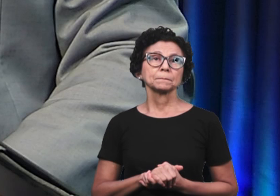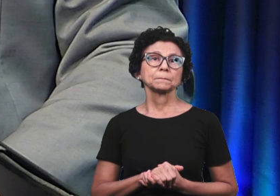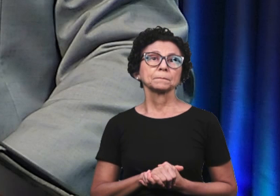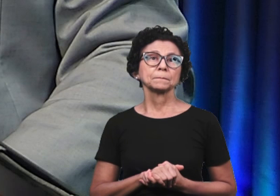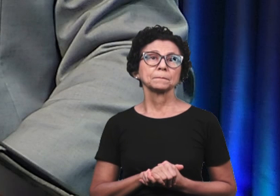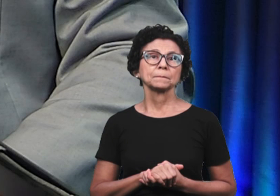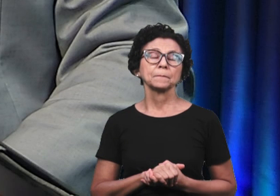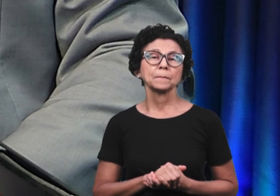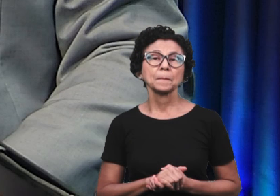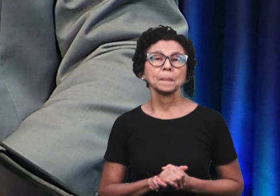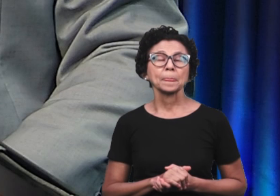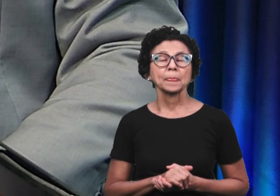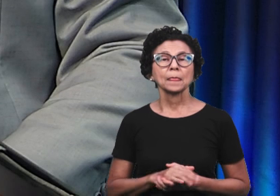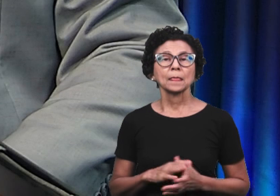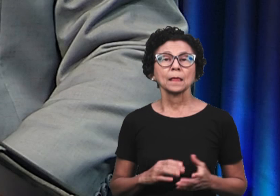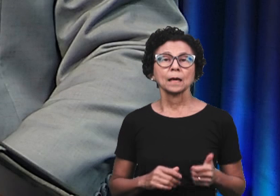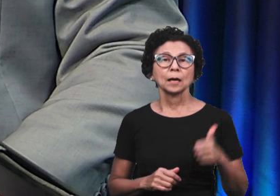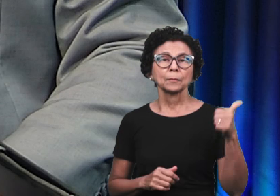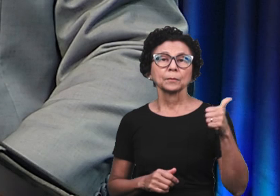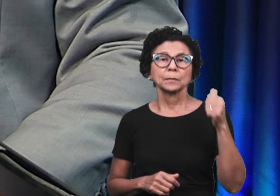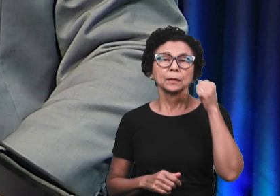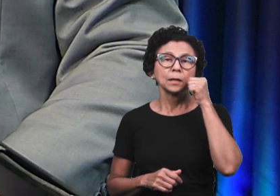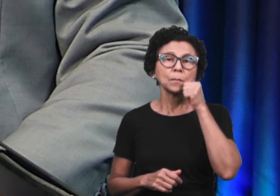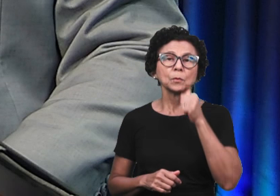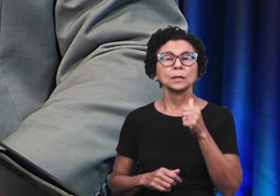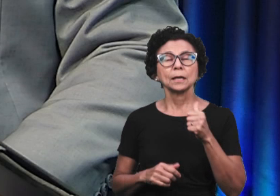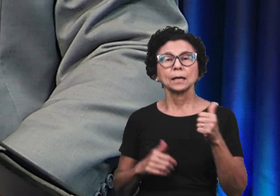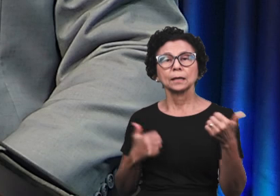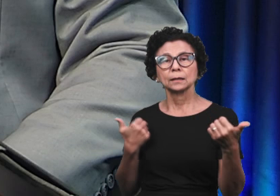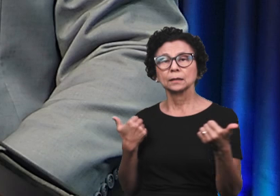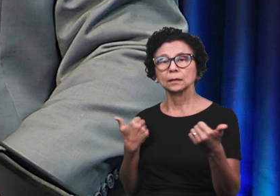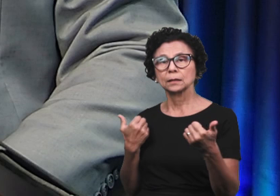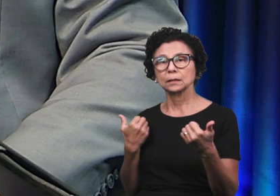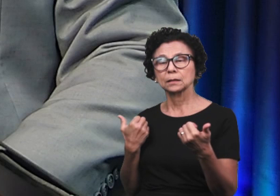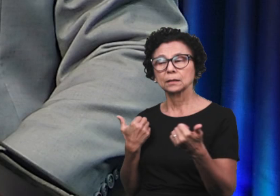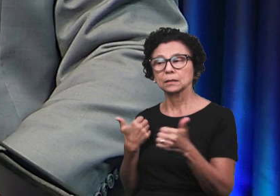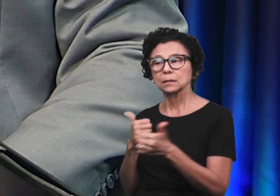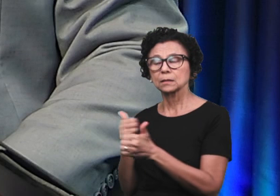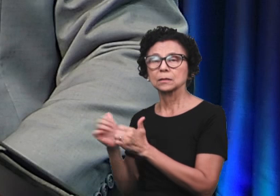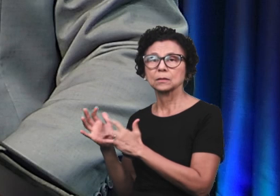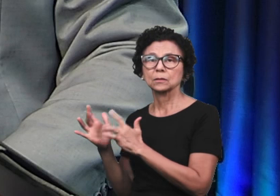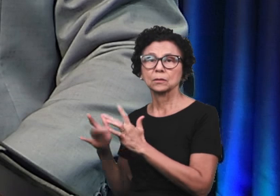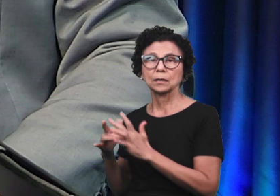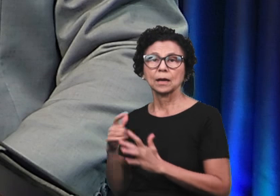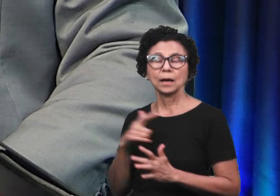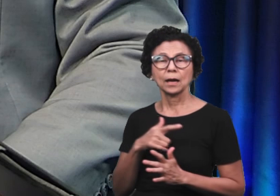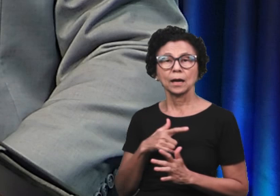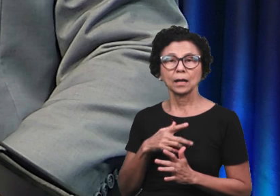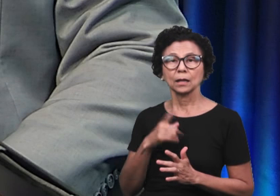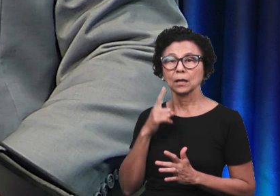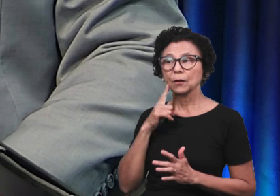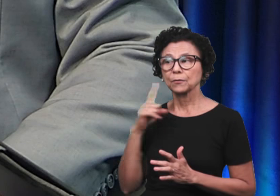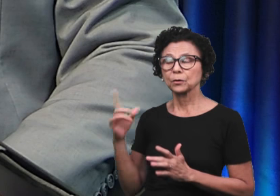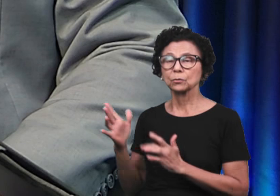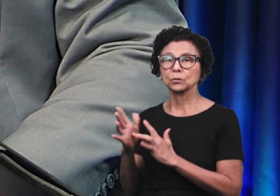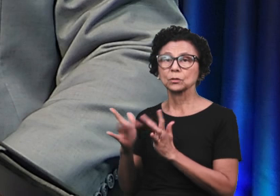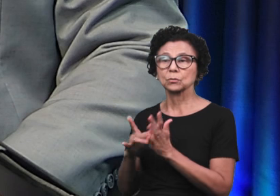discípula de Jesus que encontrou Jesus ressuscitado.